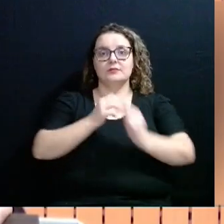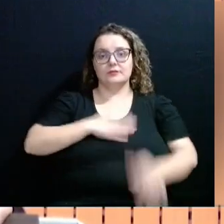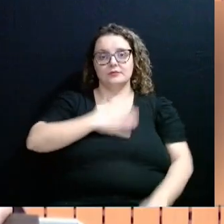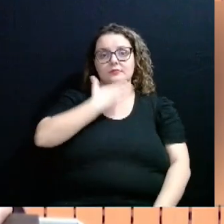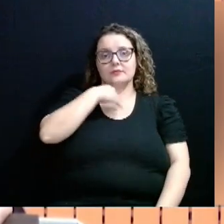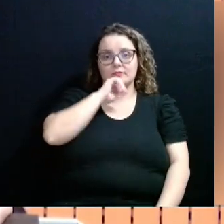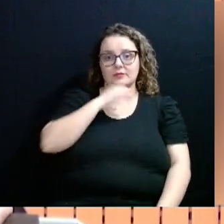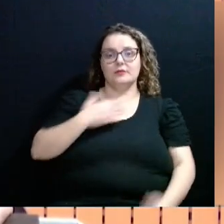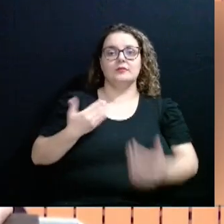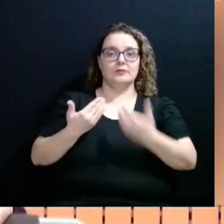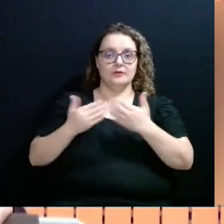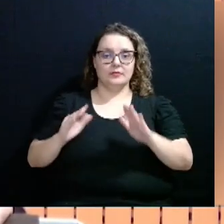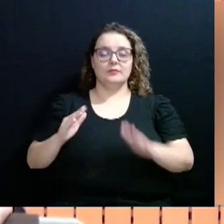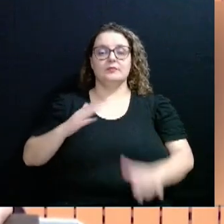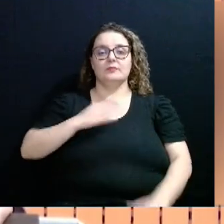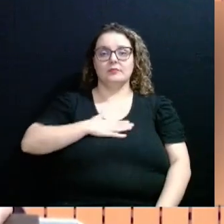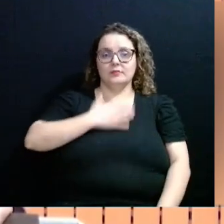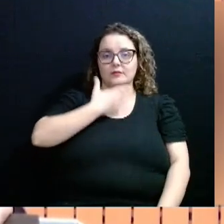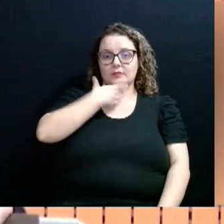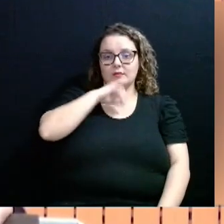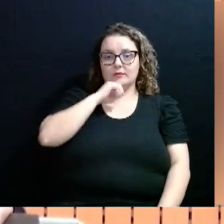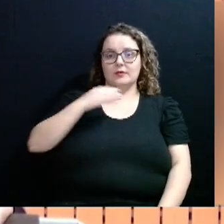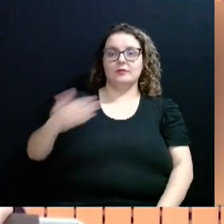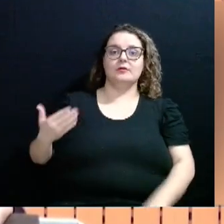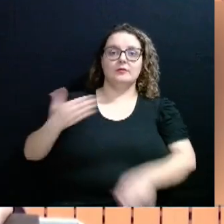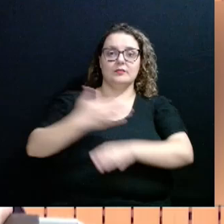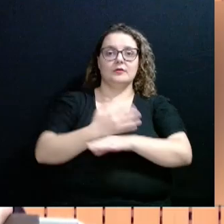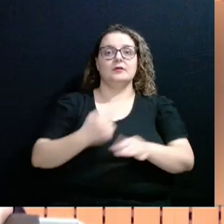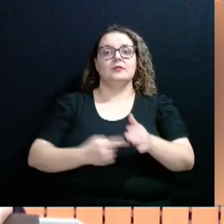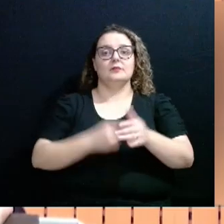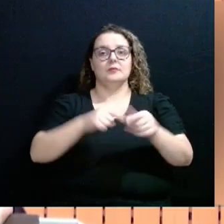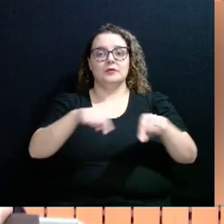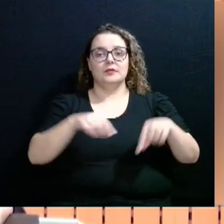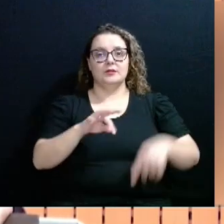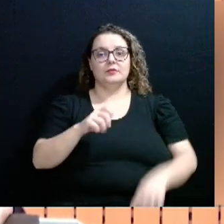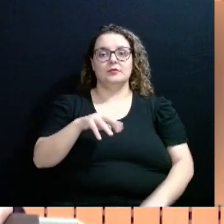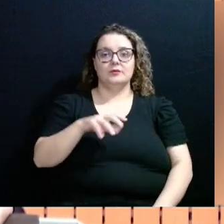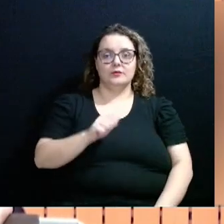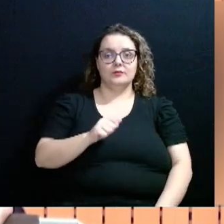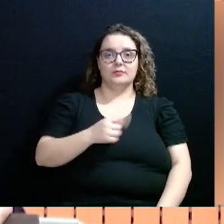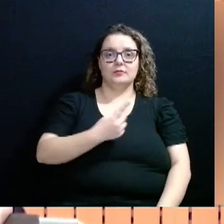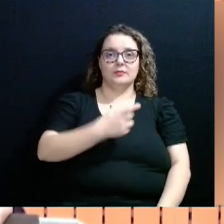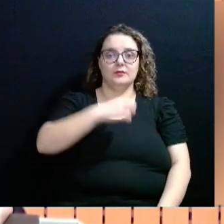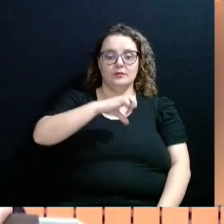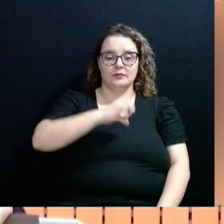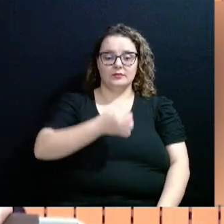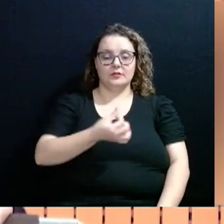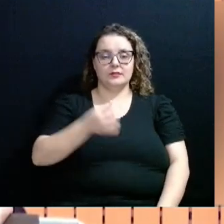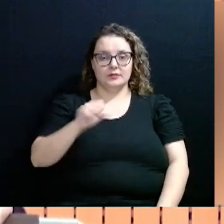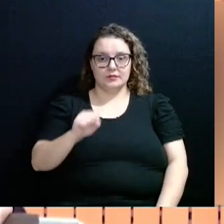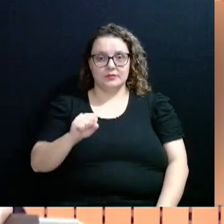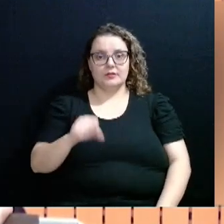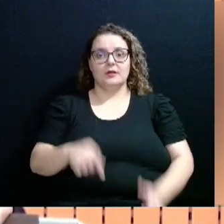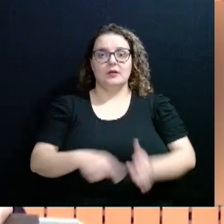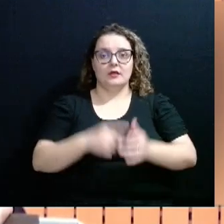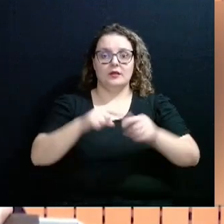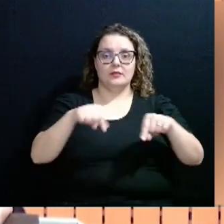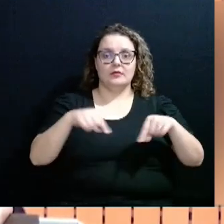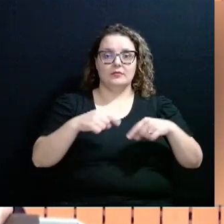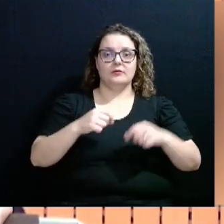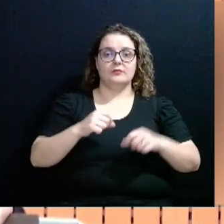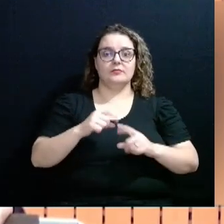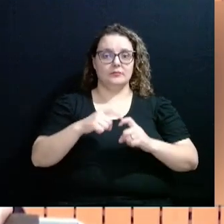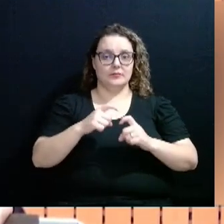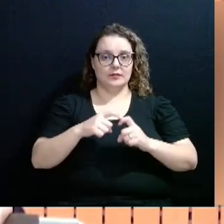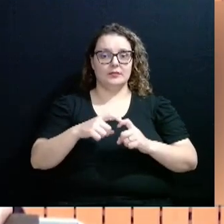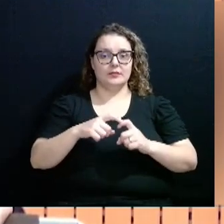ao meu pai, que é da primeira turma, né, formado em 1968, primeira turma de medicina da Faculdade de Medicina da Universidade de